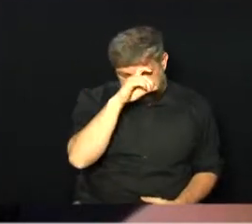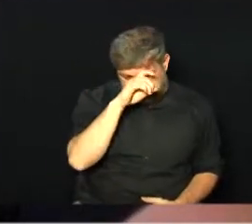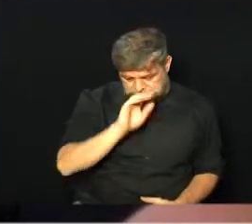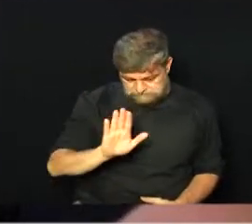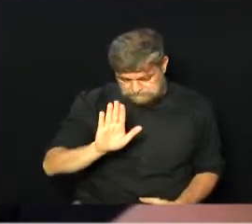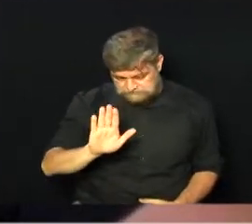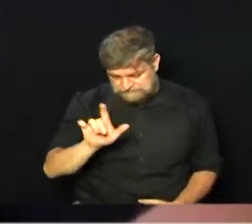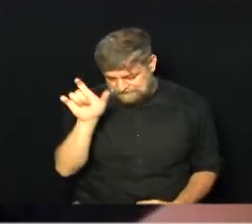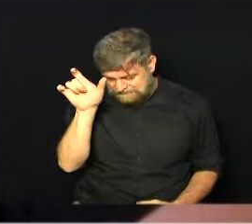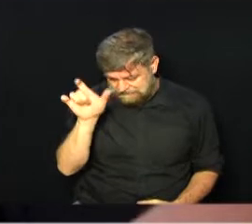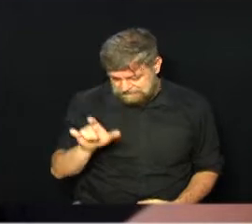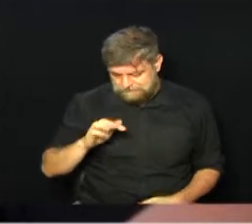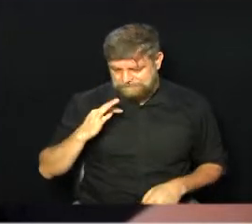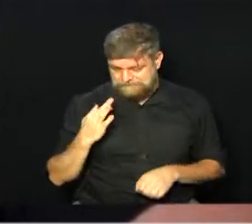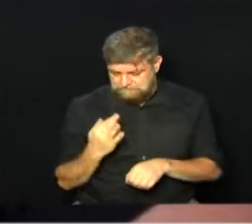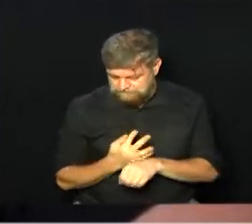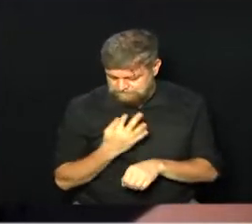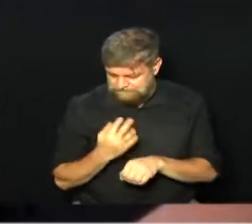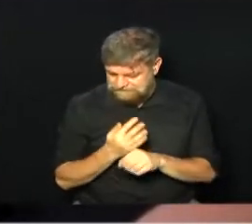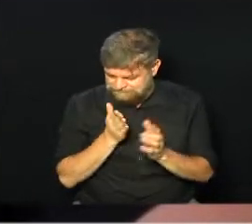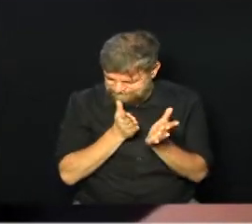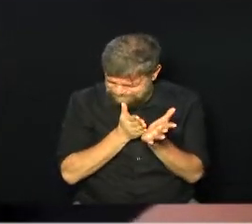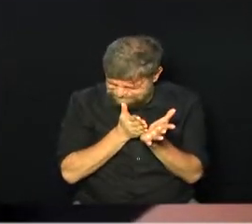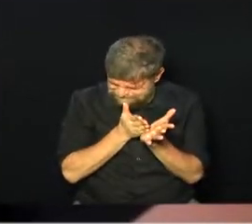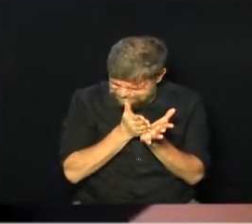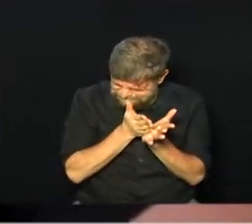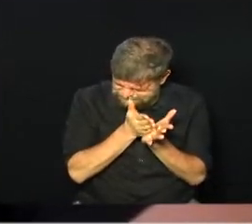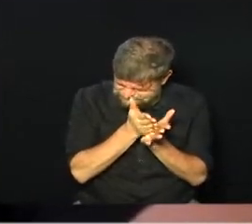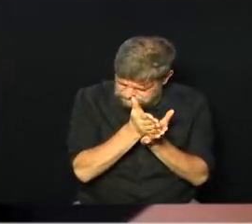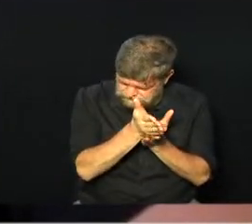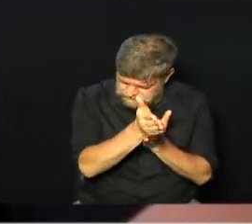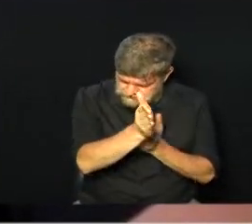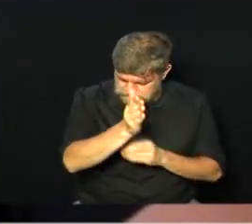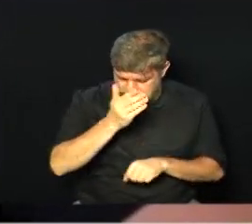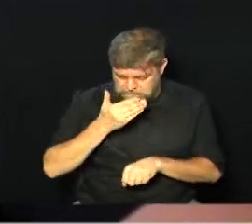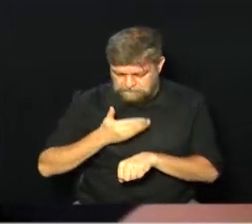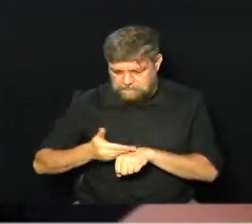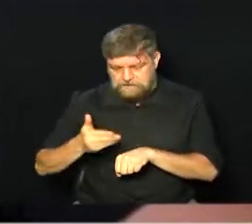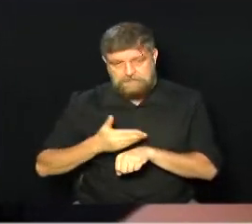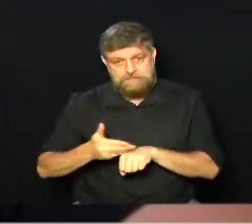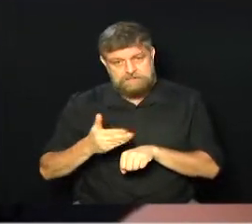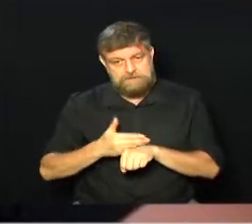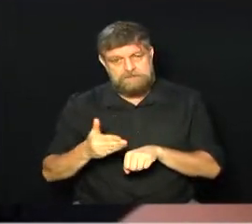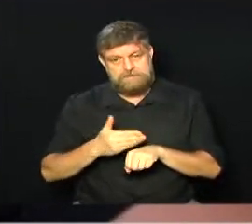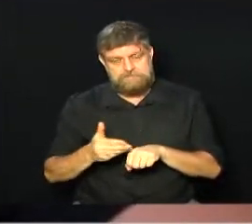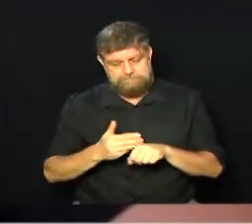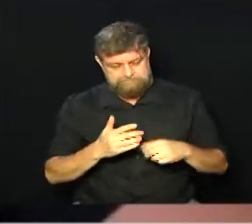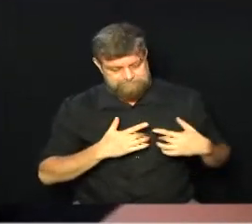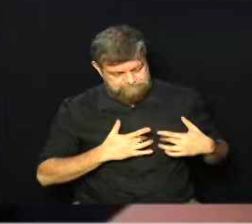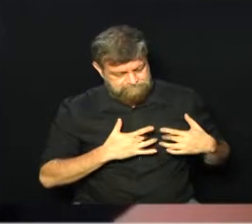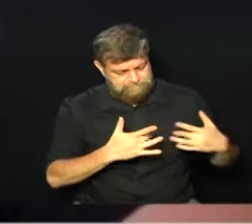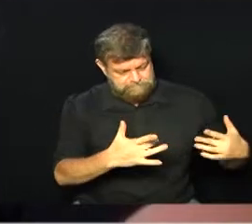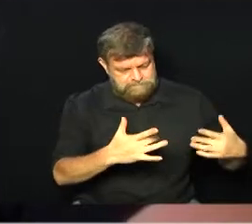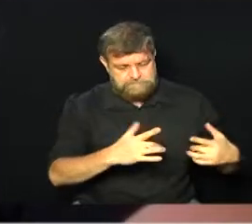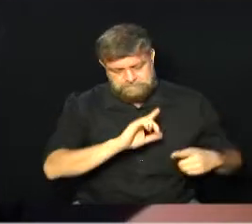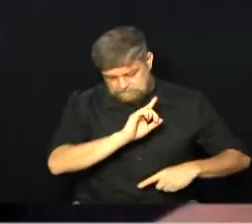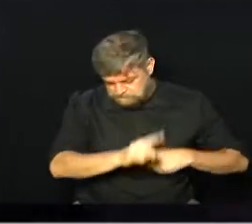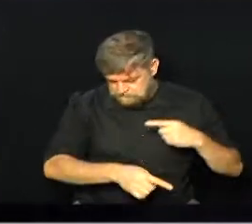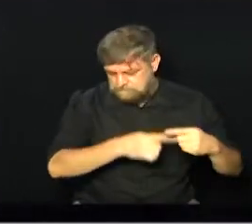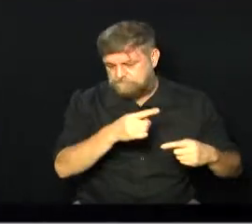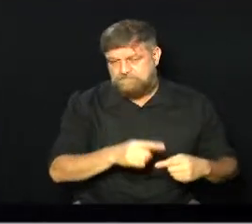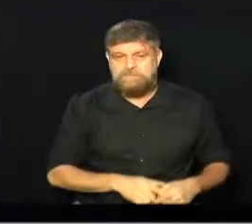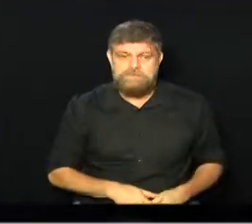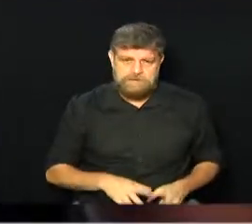pessoa tiver perseverança, o atleta tiver perseverança, treinar e for dedicado, a chance de êxito fica maior,